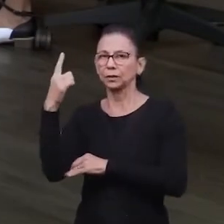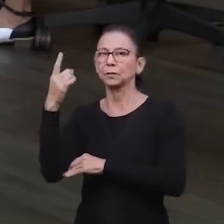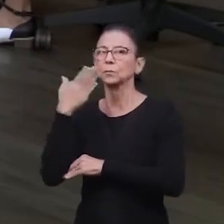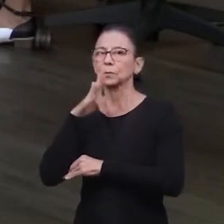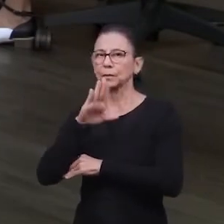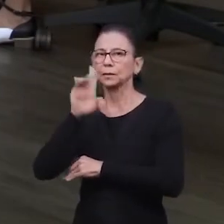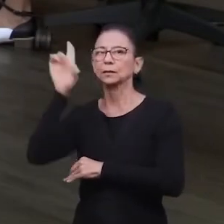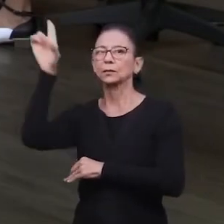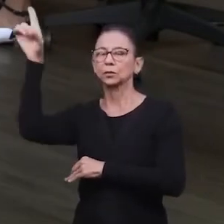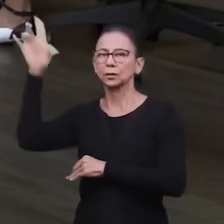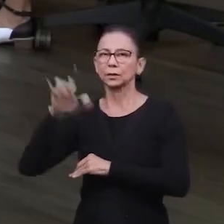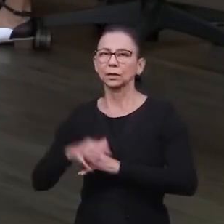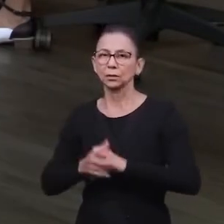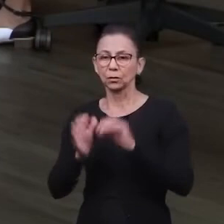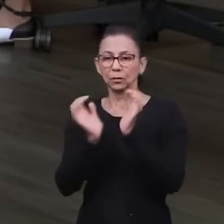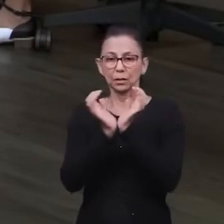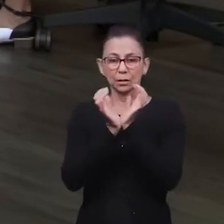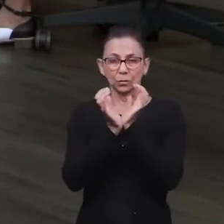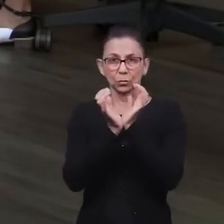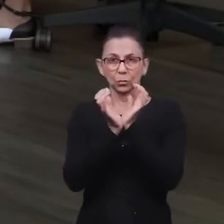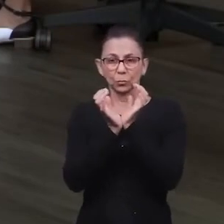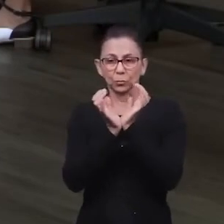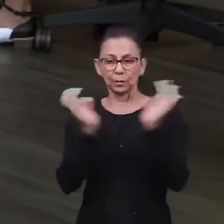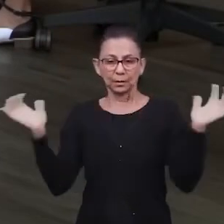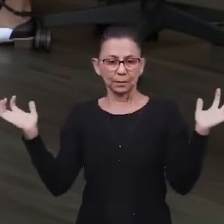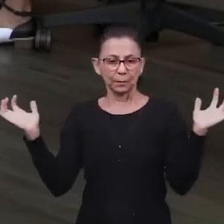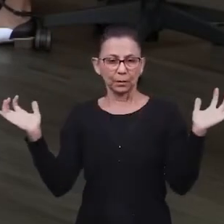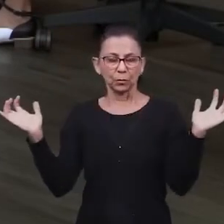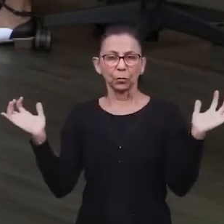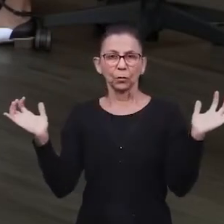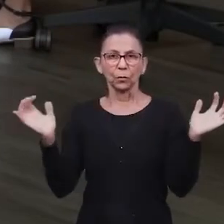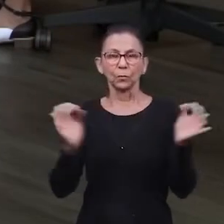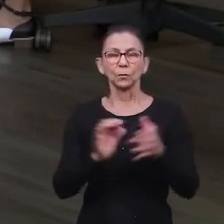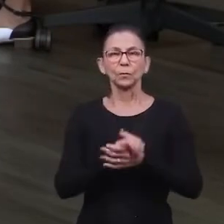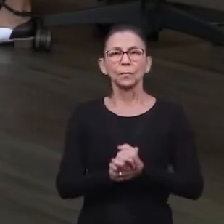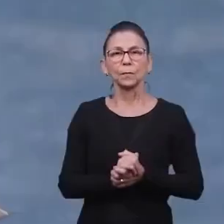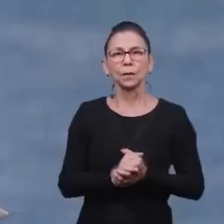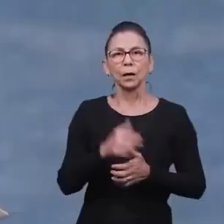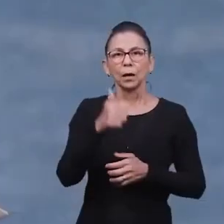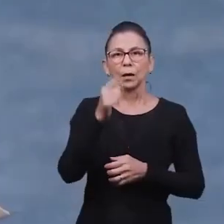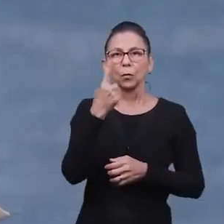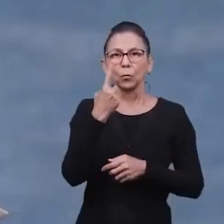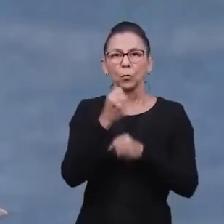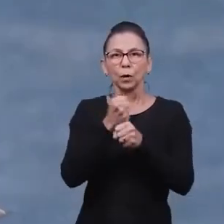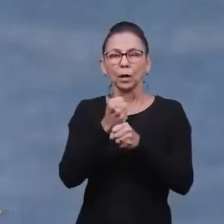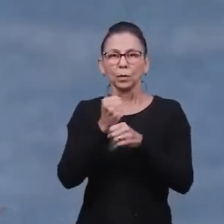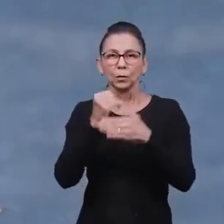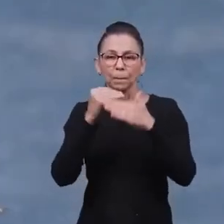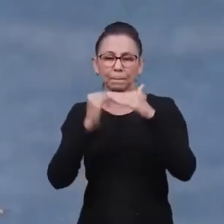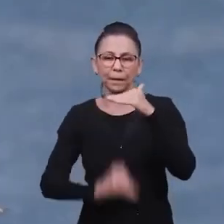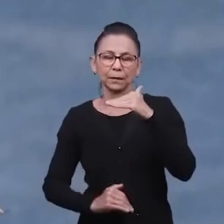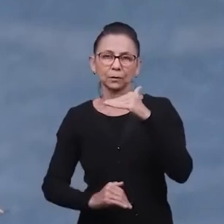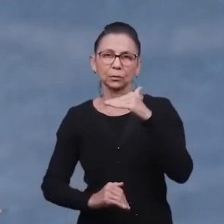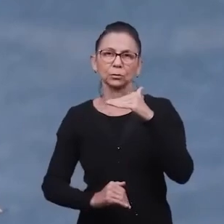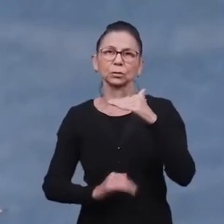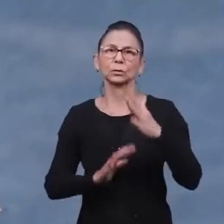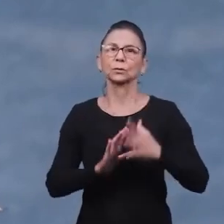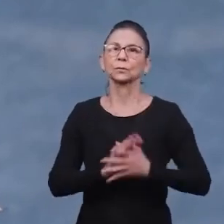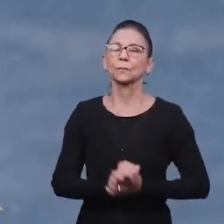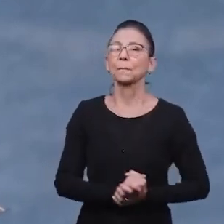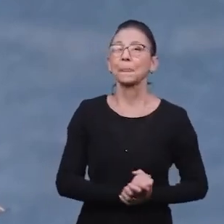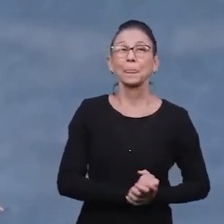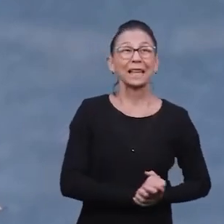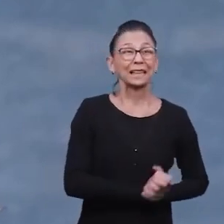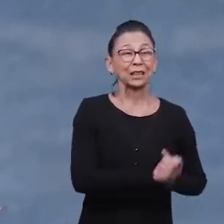a promessa de Deus. Jeroboão, que ele separou em menos de um ano, em menos de um ano, ele inaugurou a total